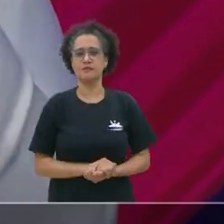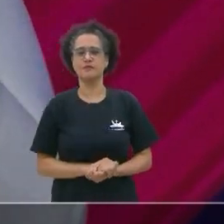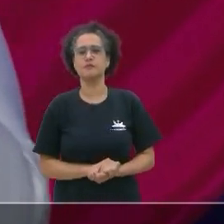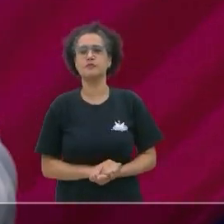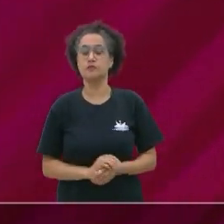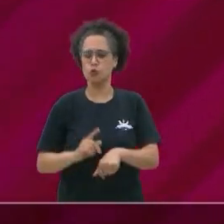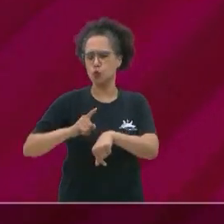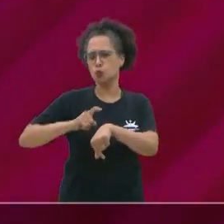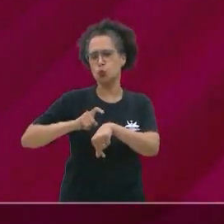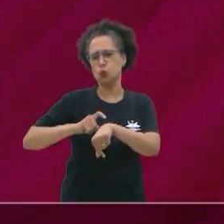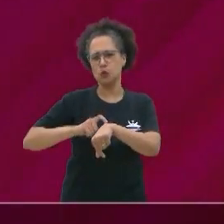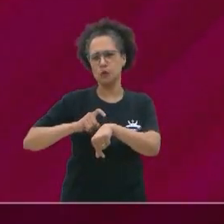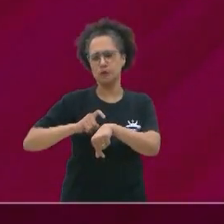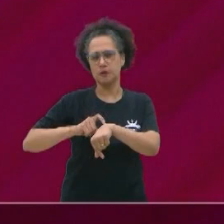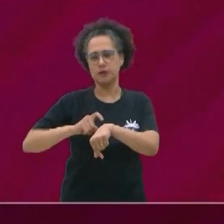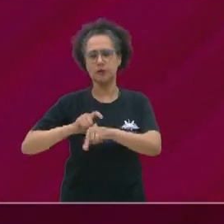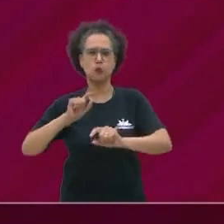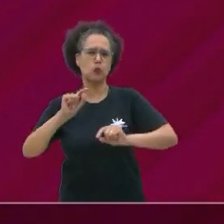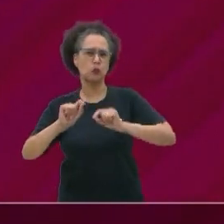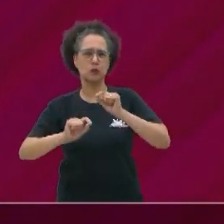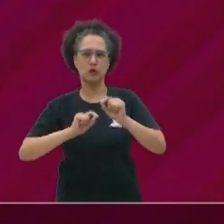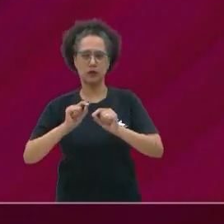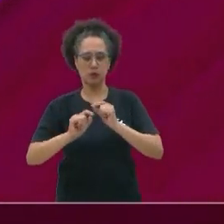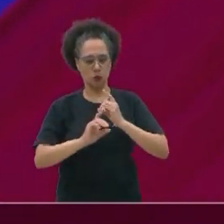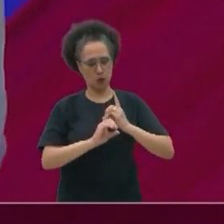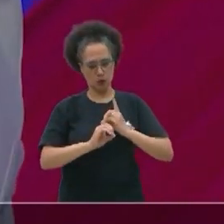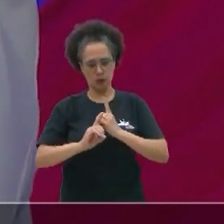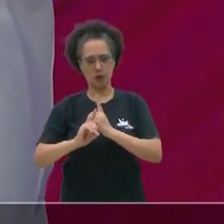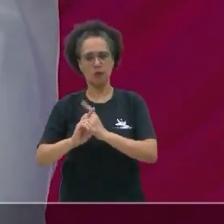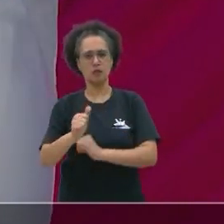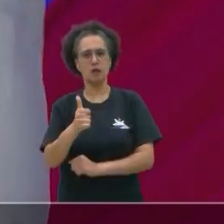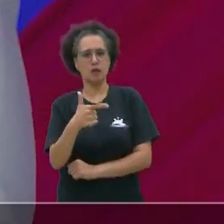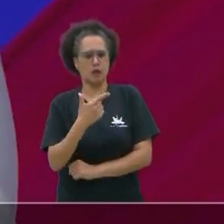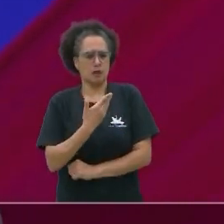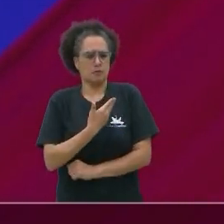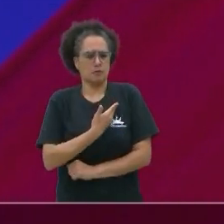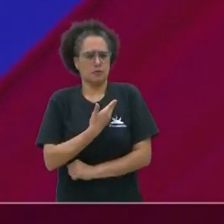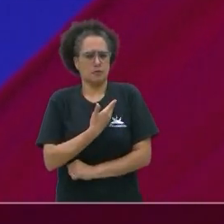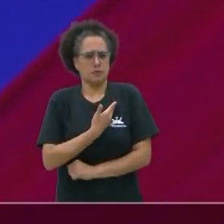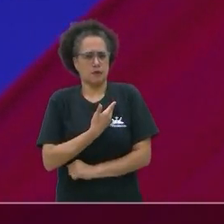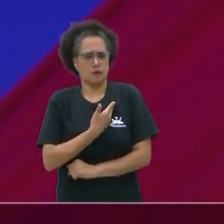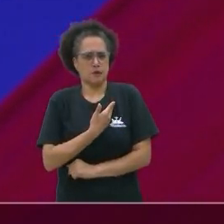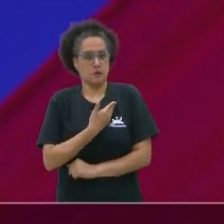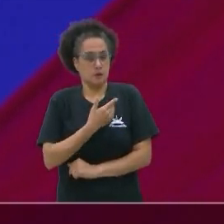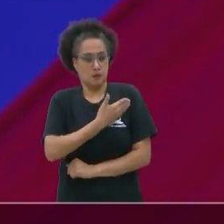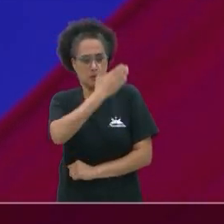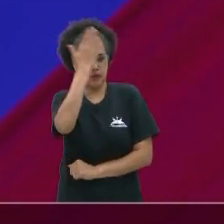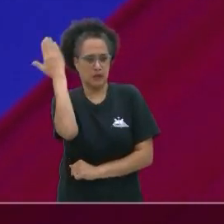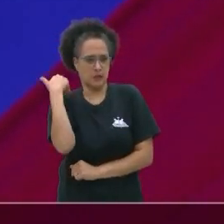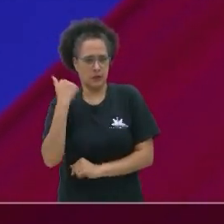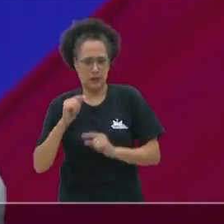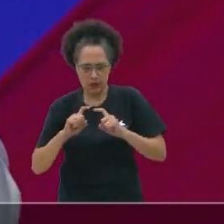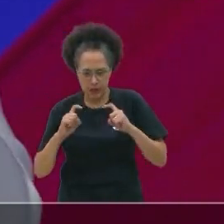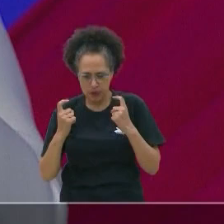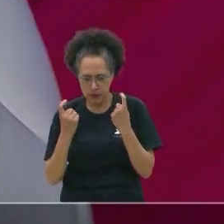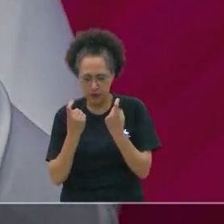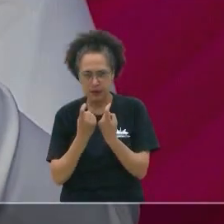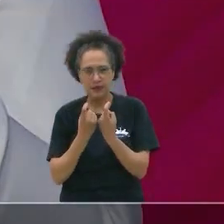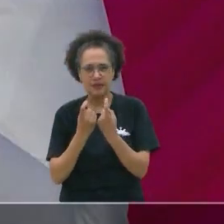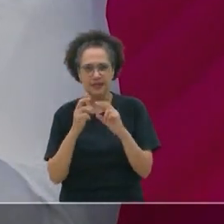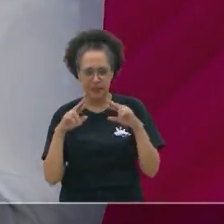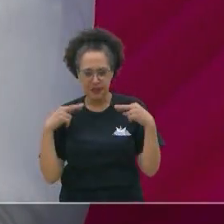Naquele momento que os discípulos, que os apóstolos estavam reunidos com Maria, eles já estavam